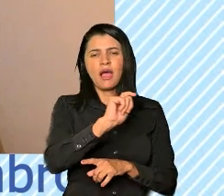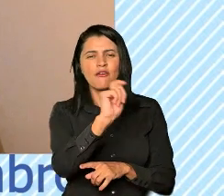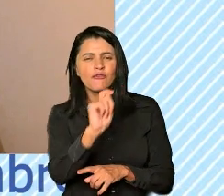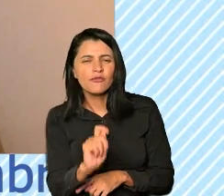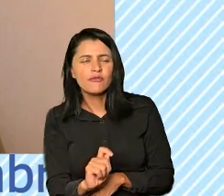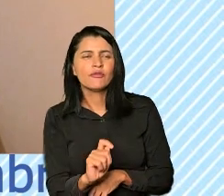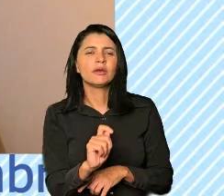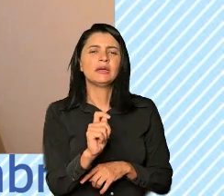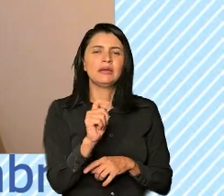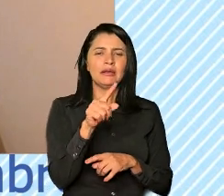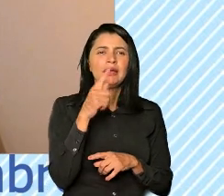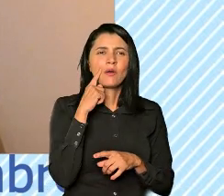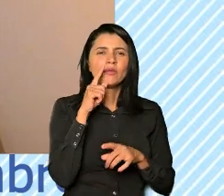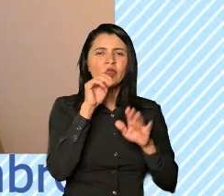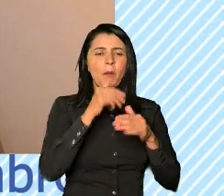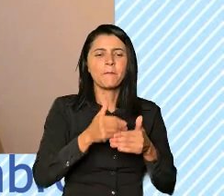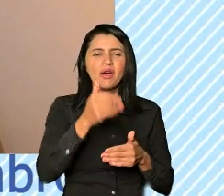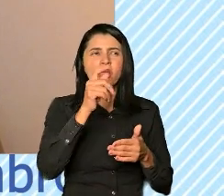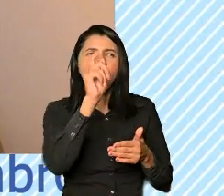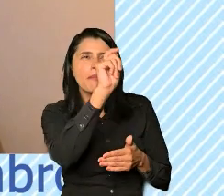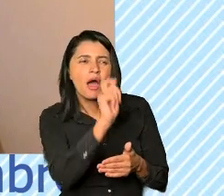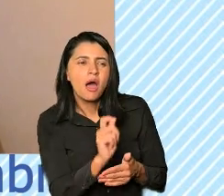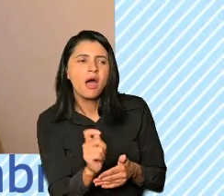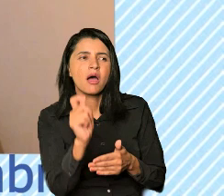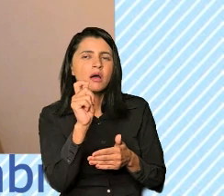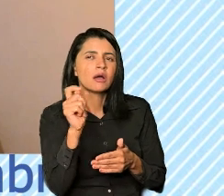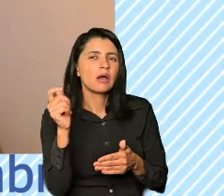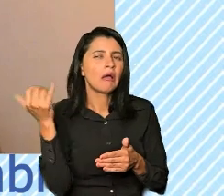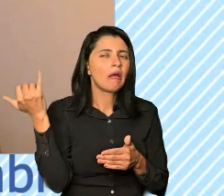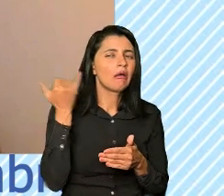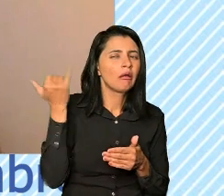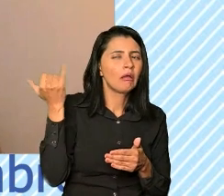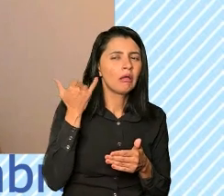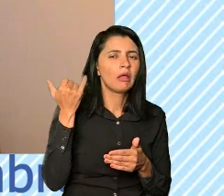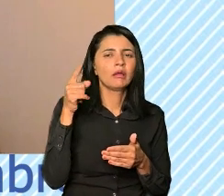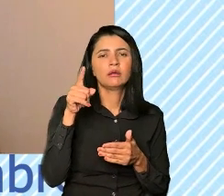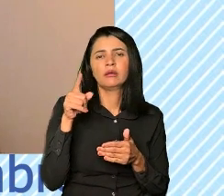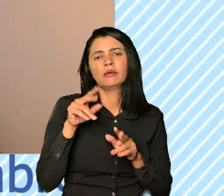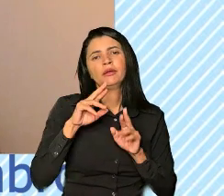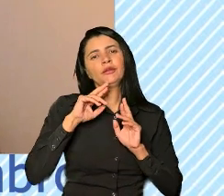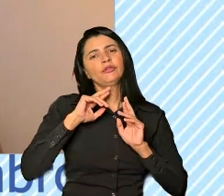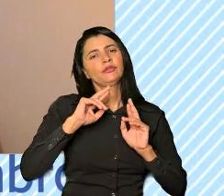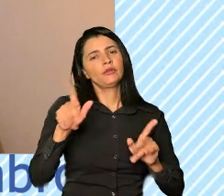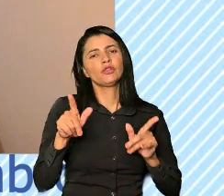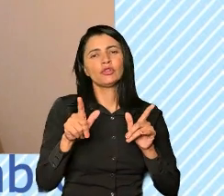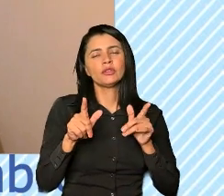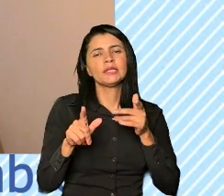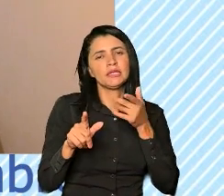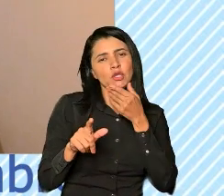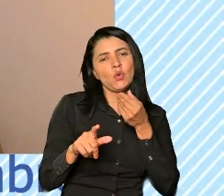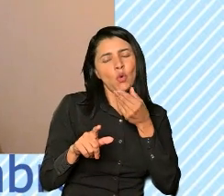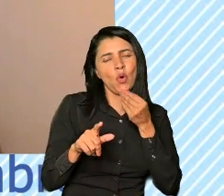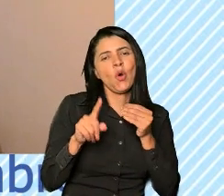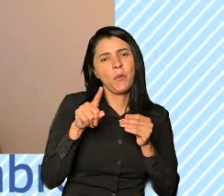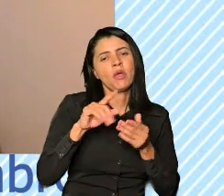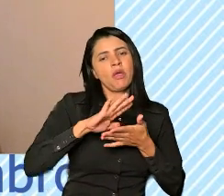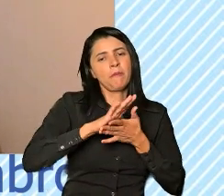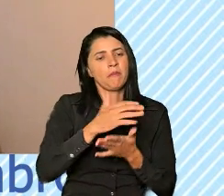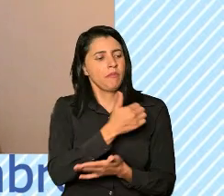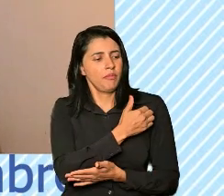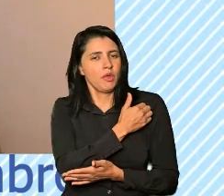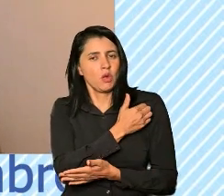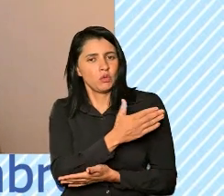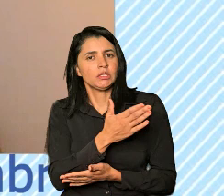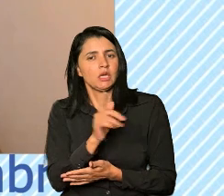estão grafitando, elas ouvem comentários que não são iguais os comentários, mesmo que haja um preconceito em relação